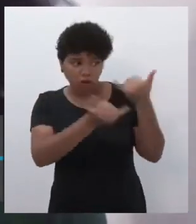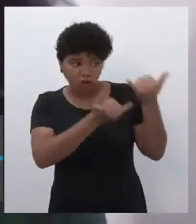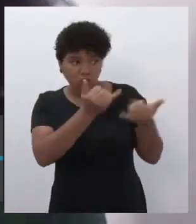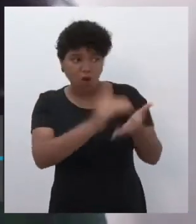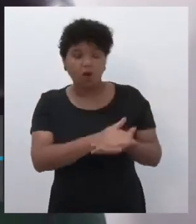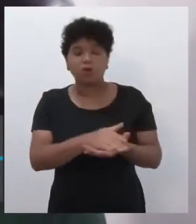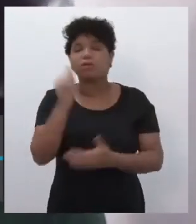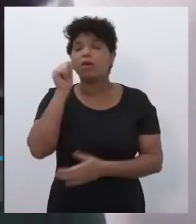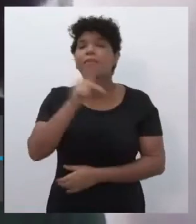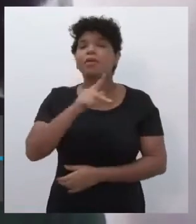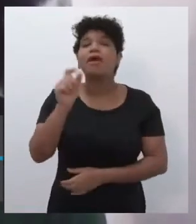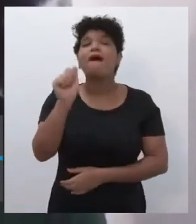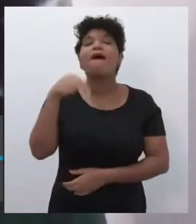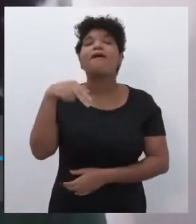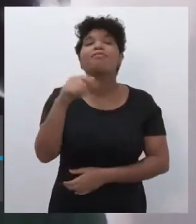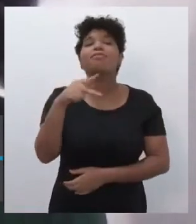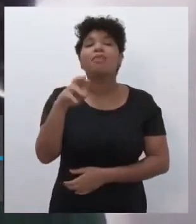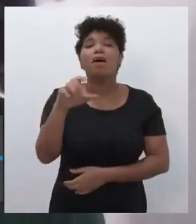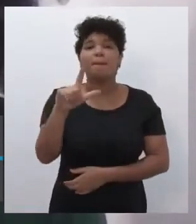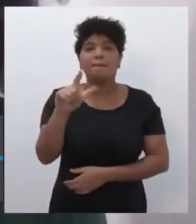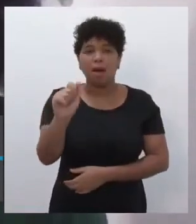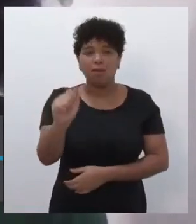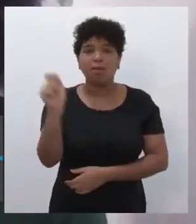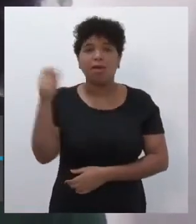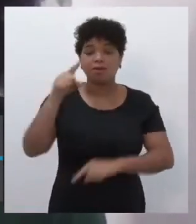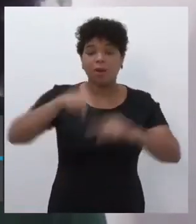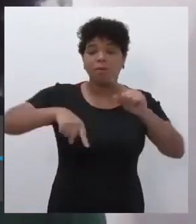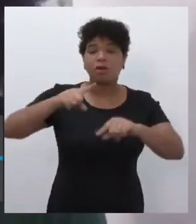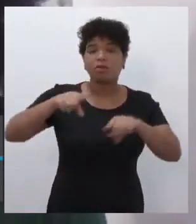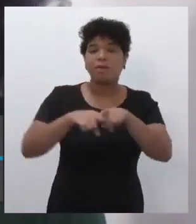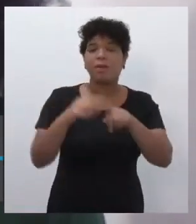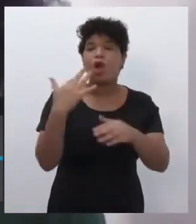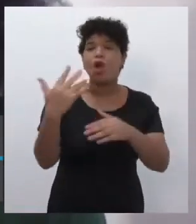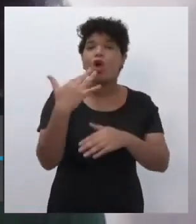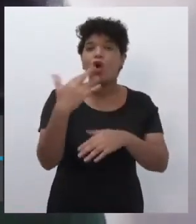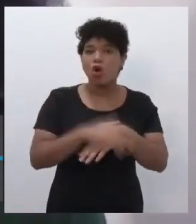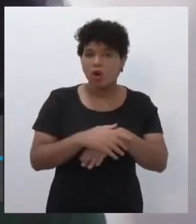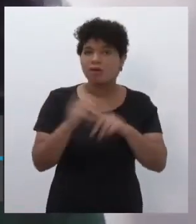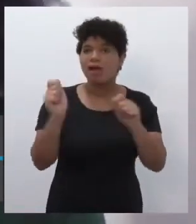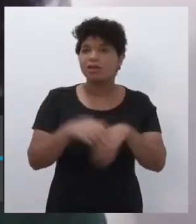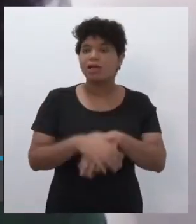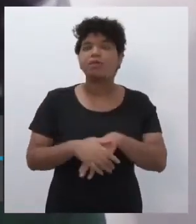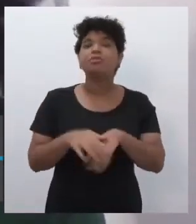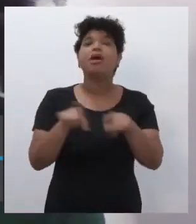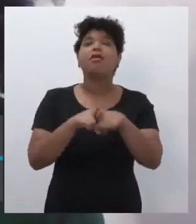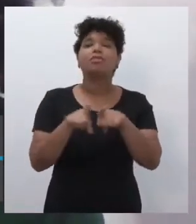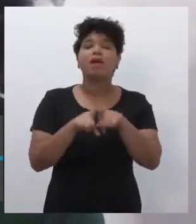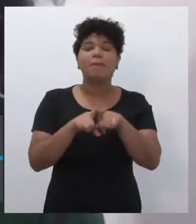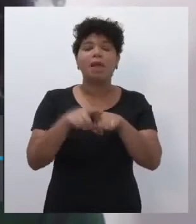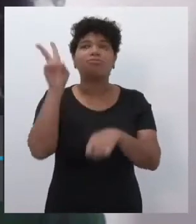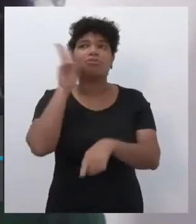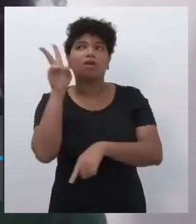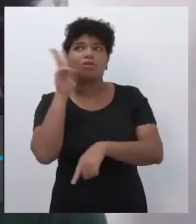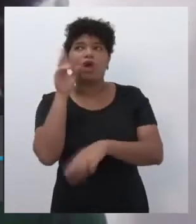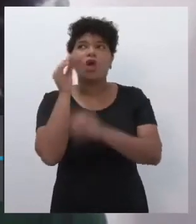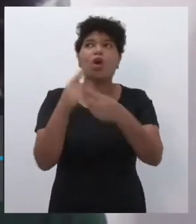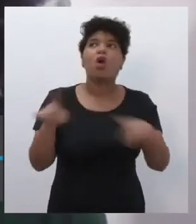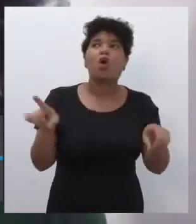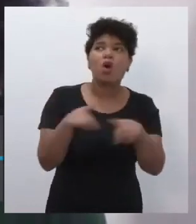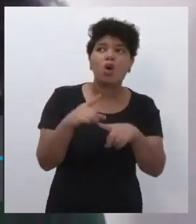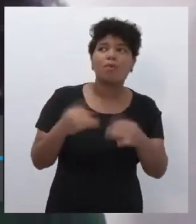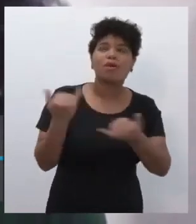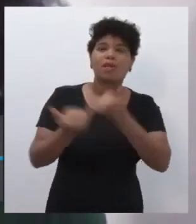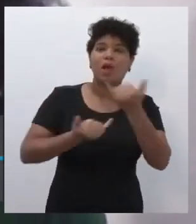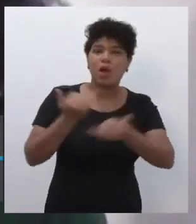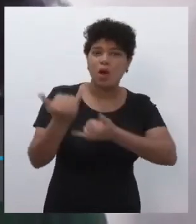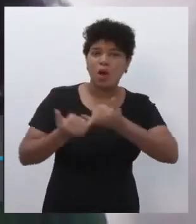e cores correspondentes. Professora Araci fala em contação de história, música, jogos. Professora Cíntia,